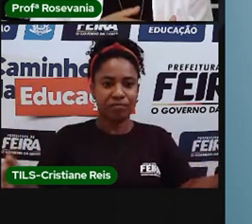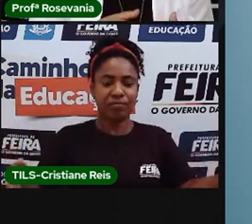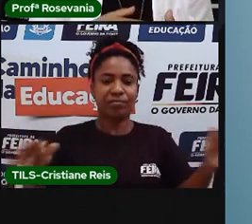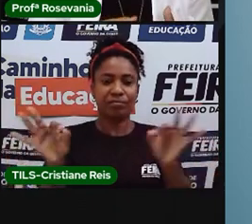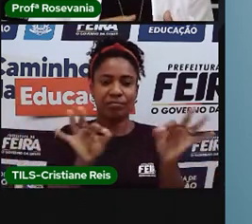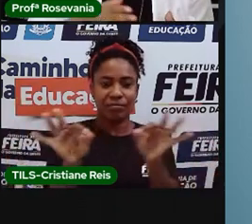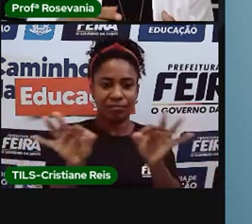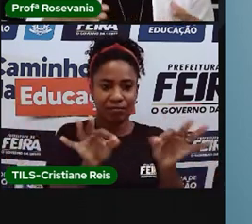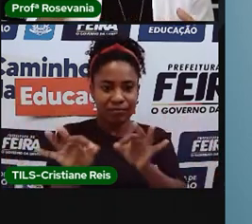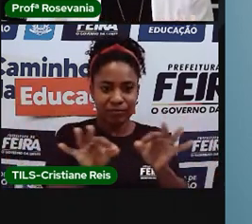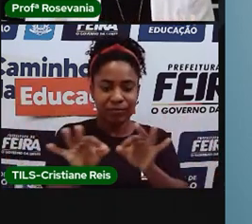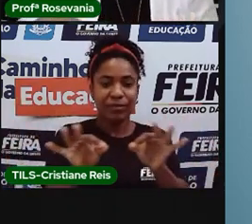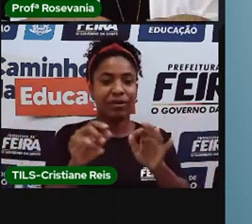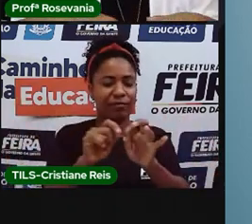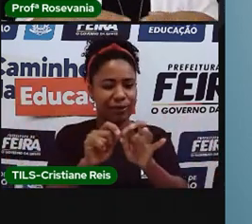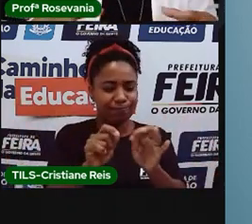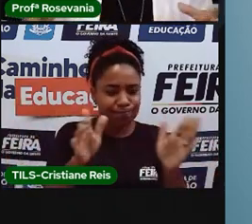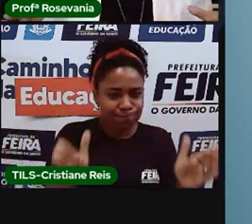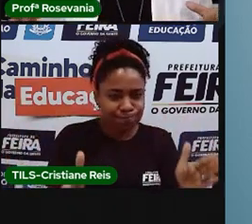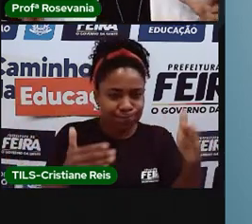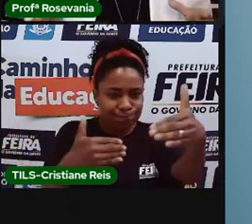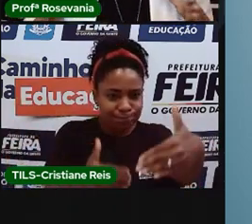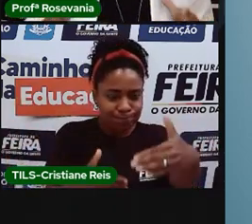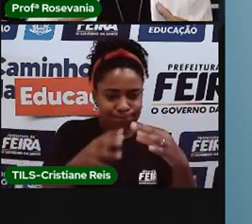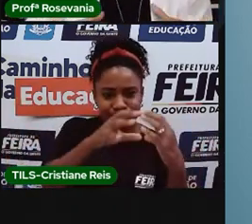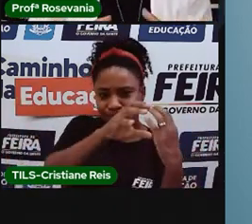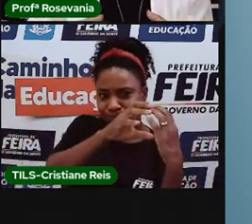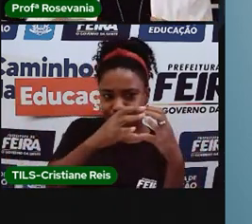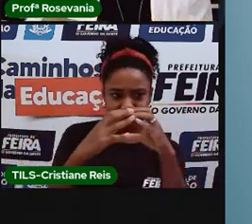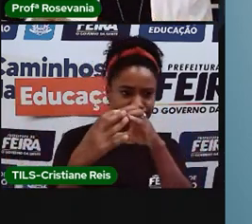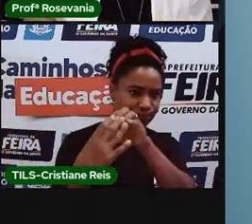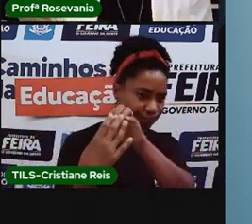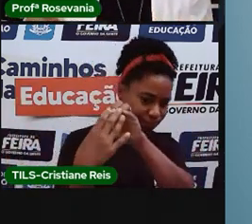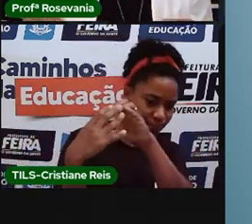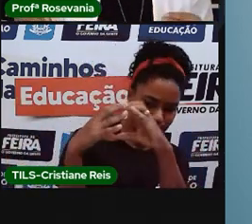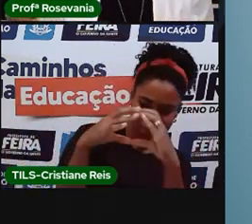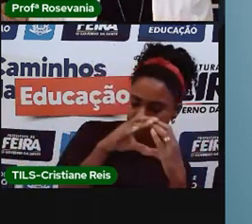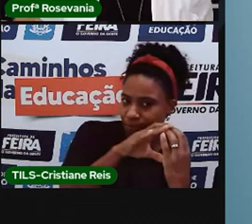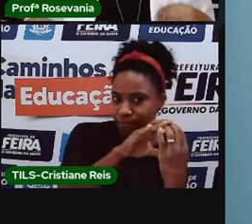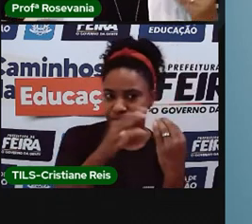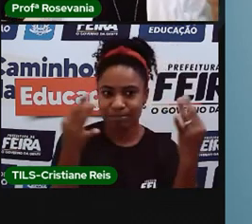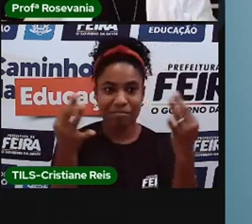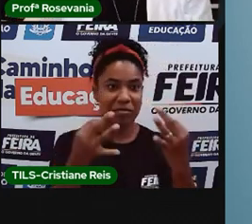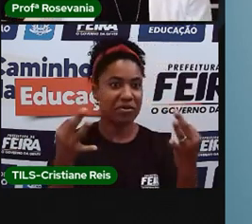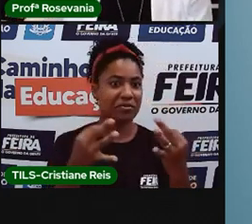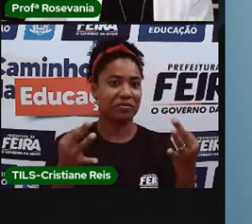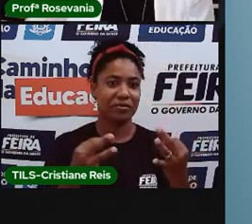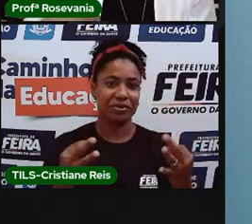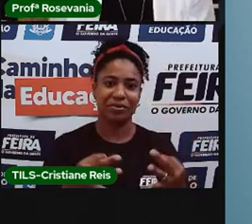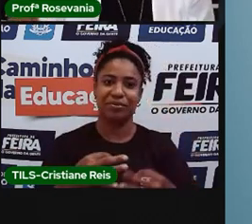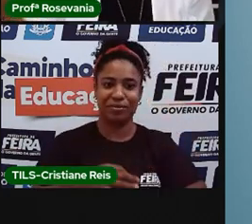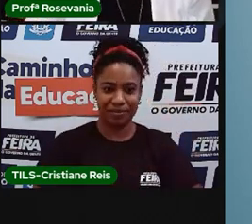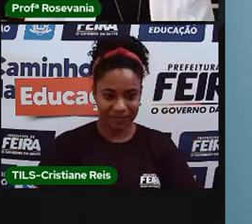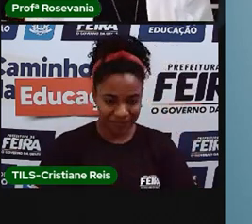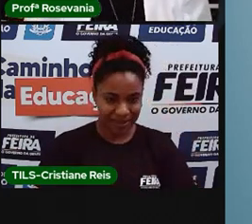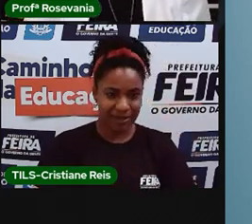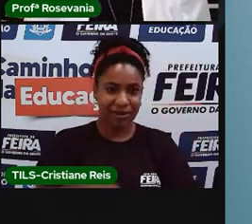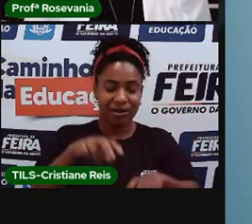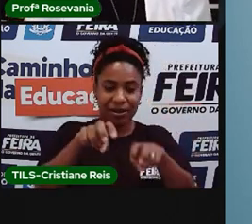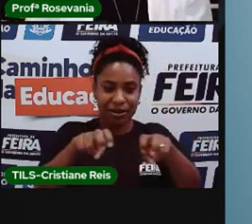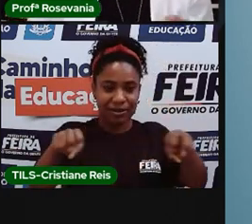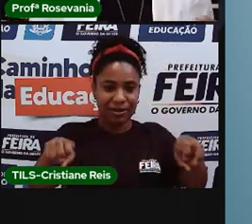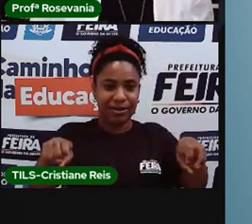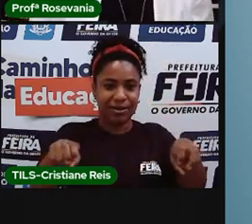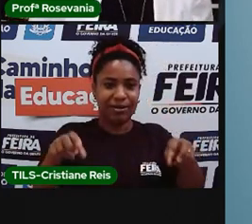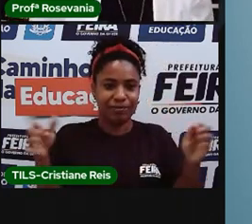tudo organizadinho, direitinho e não tenha nenhum tipo de contratempo com faltar uma cadeira ou não